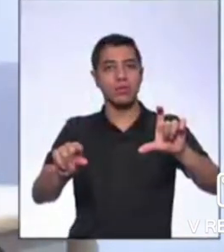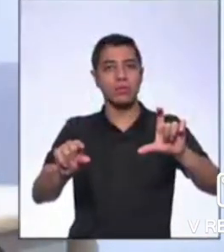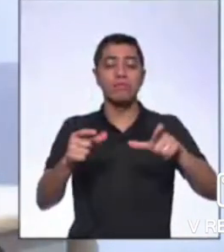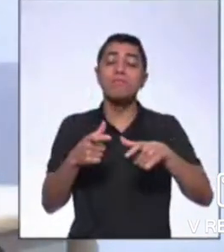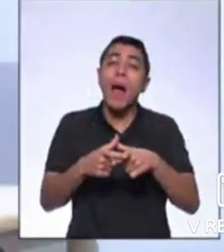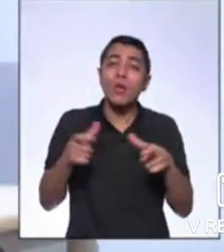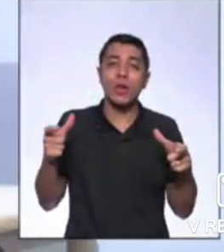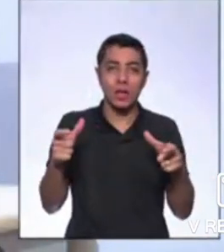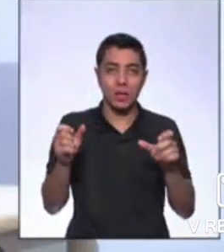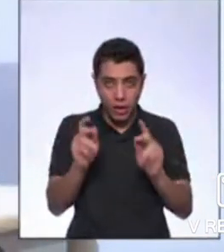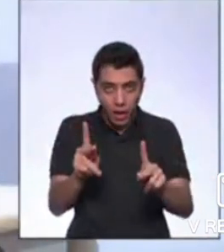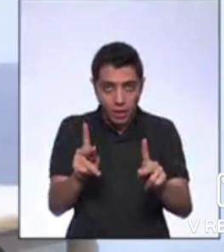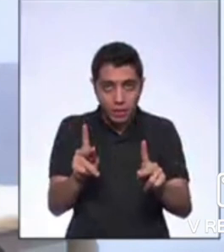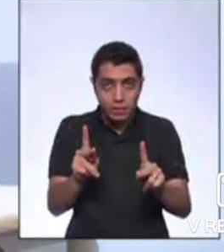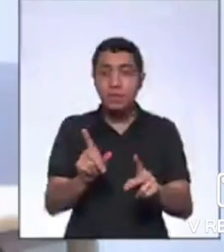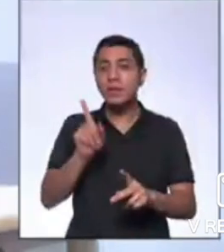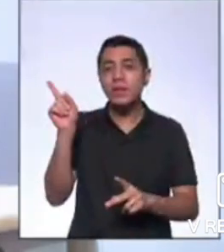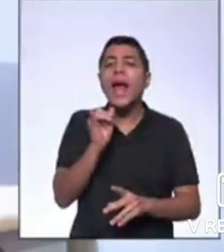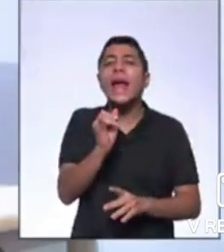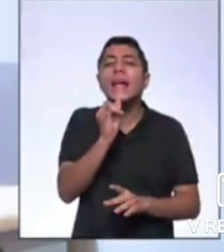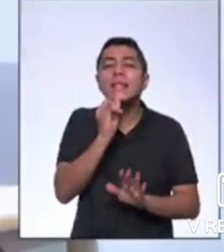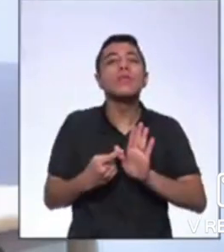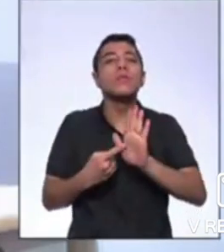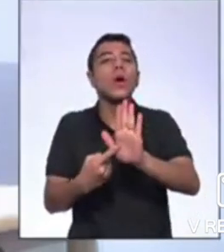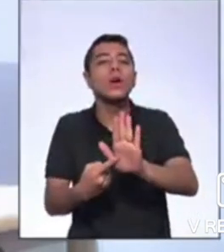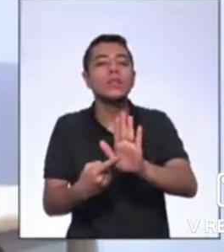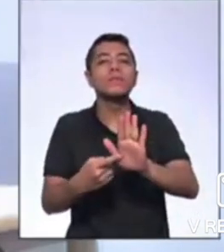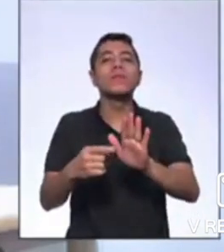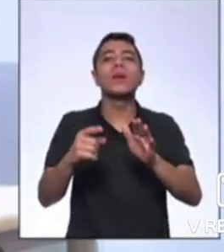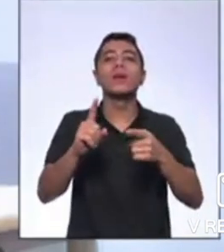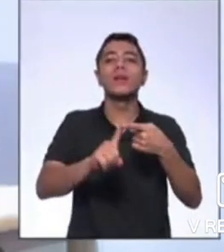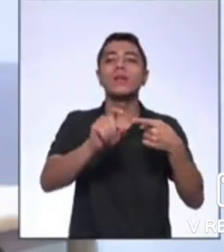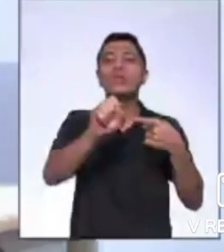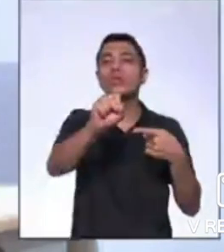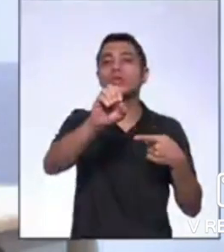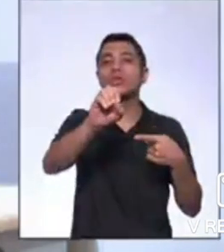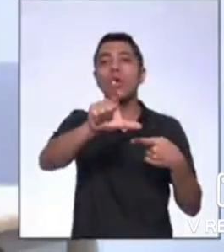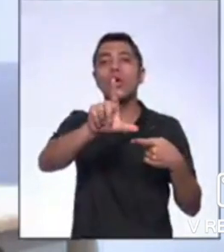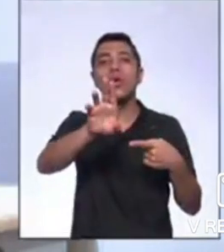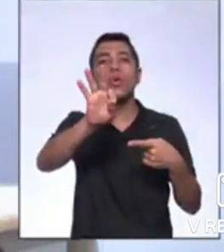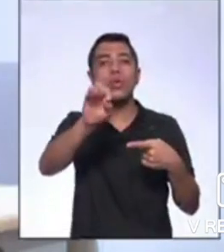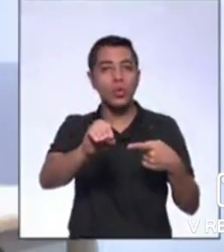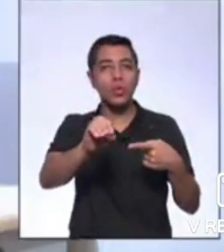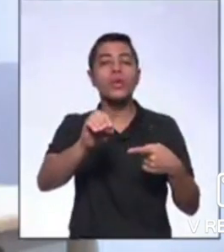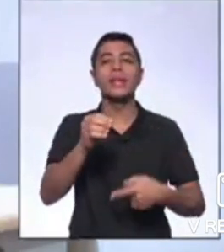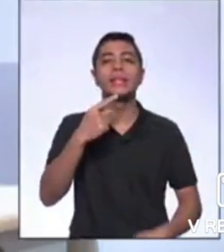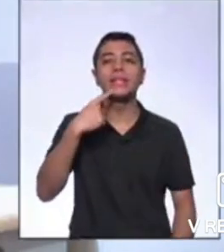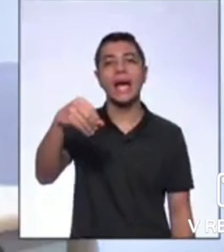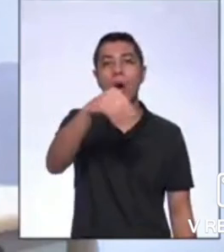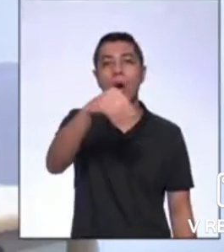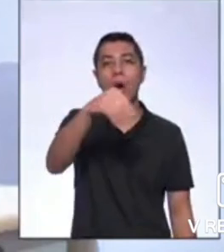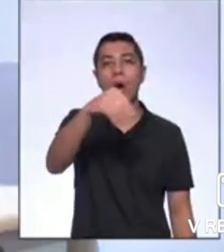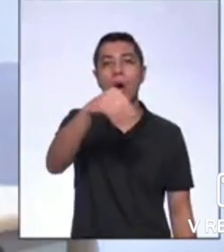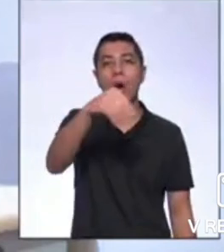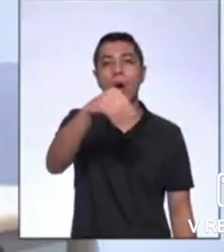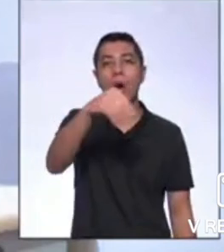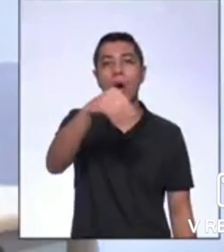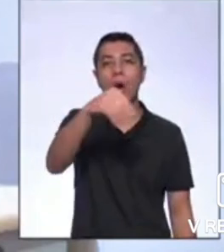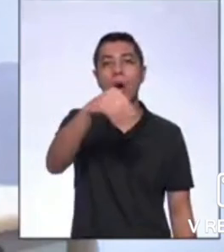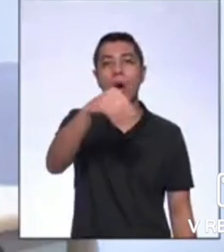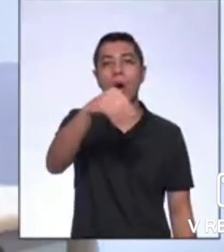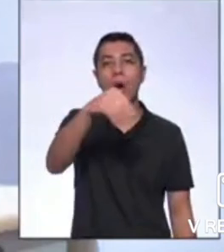sal, que está sendo dissolvido pela água, e a água é meu solvente, que vai dissolver o meu sal.